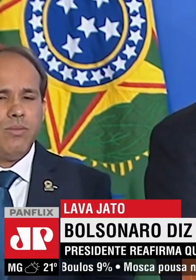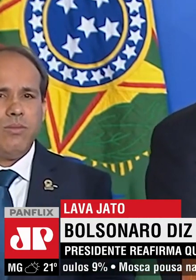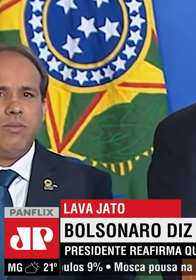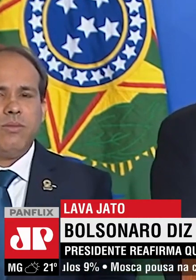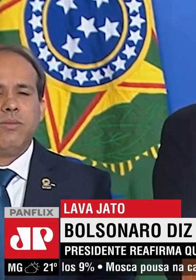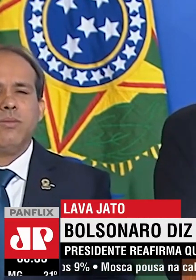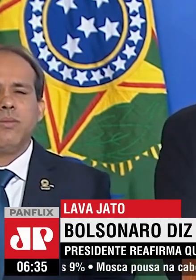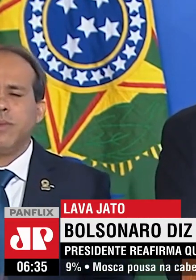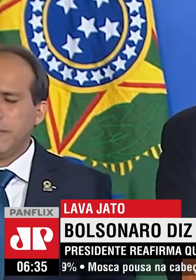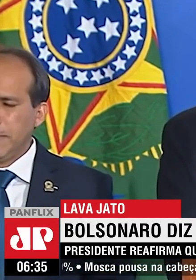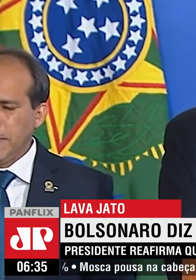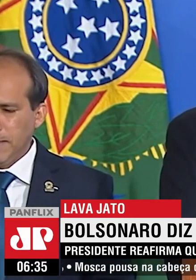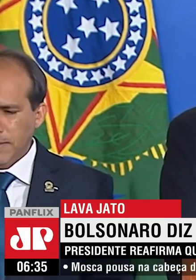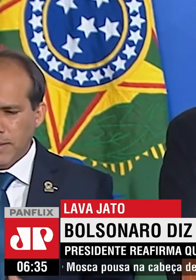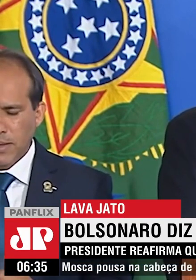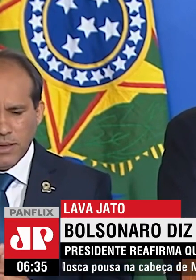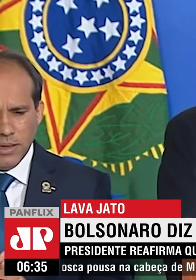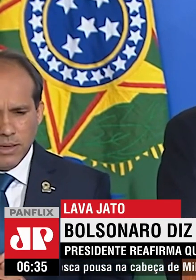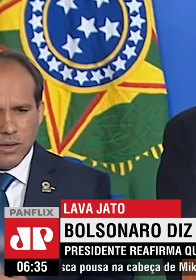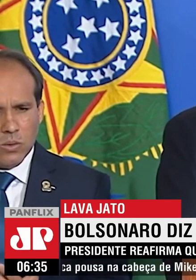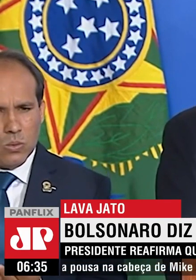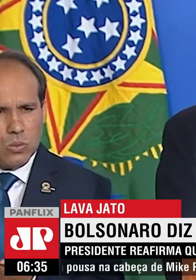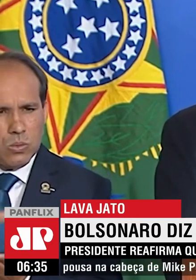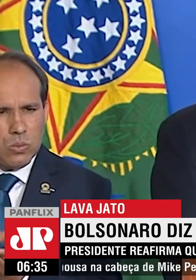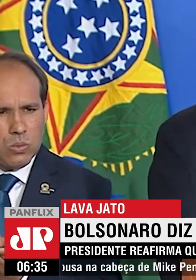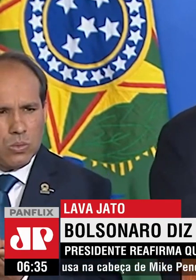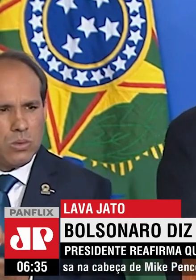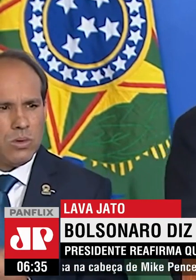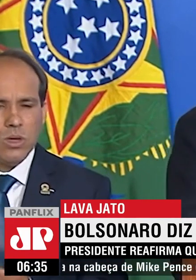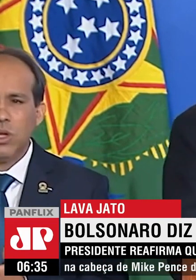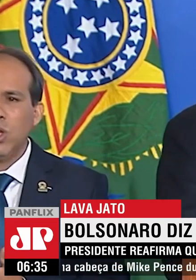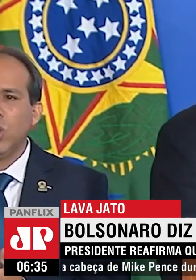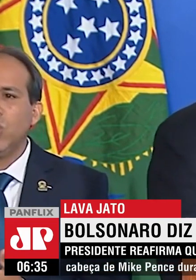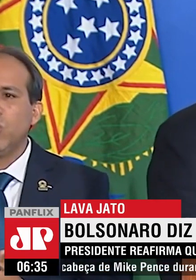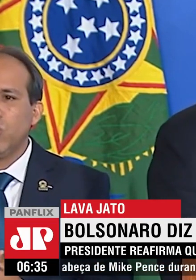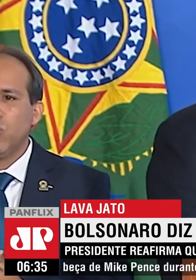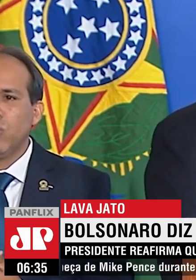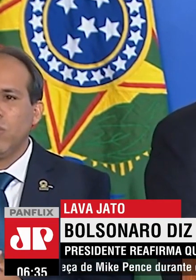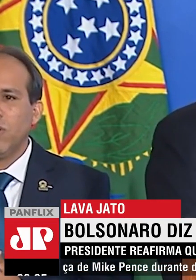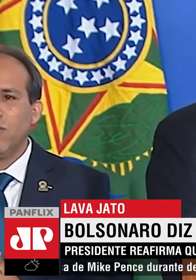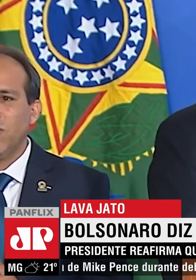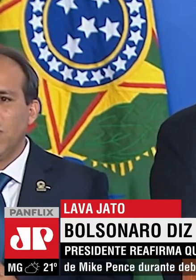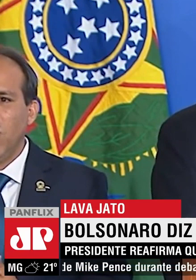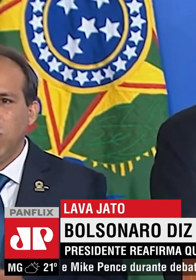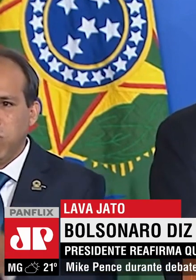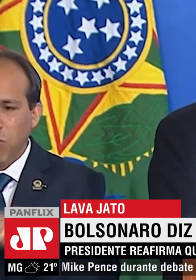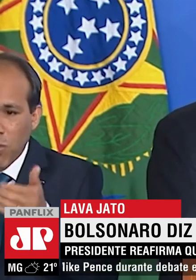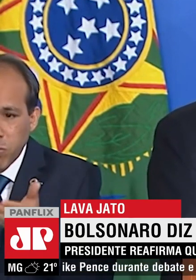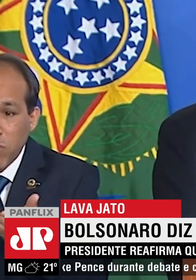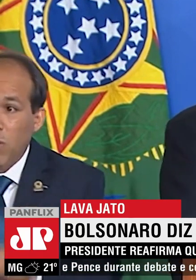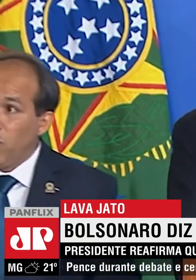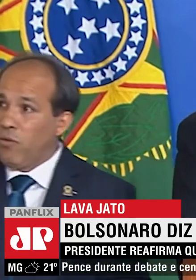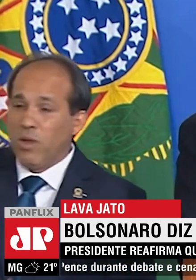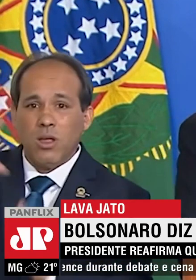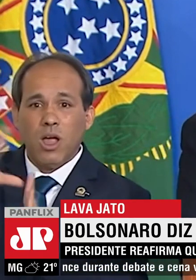da Venezuela, Hugo Chávez, e voltou a criticar o presidente da Argentina, Alberto Fernandes, e o projeto